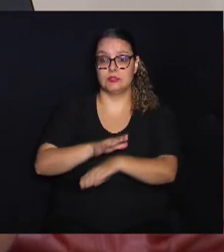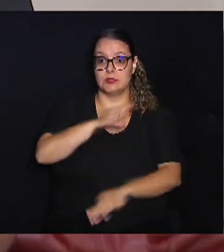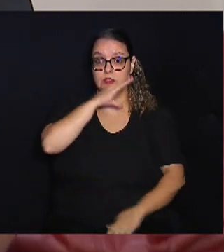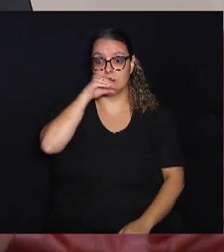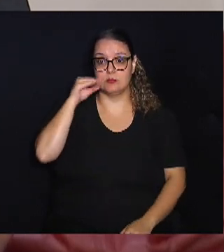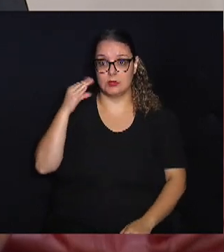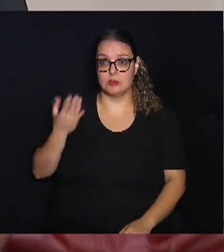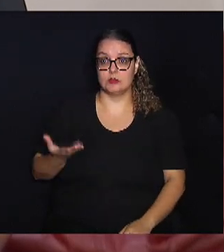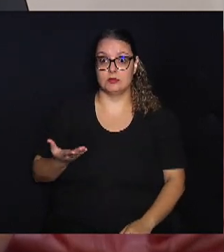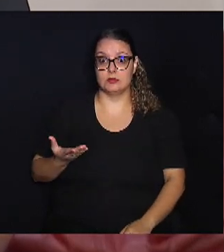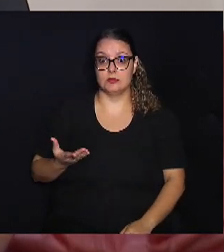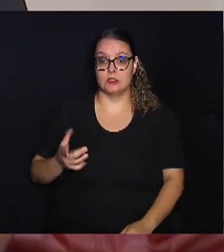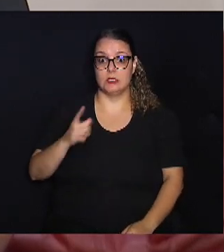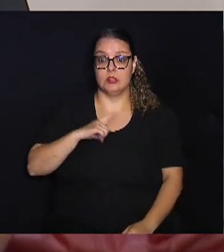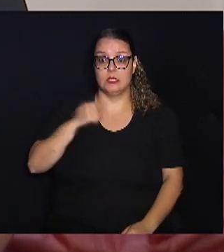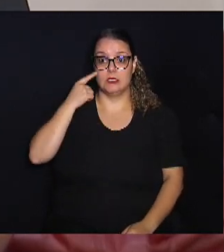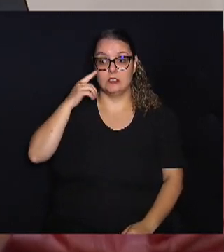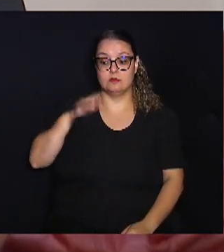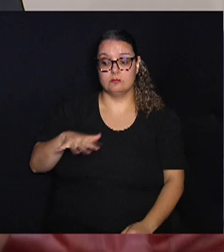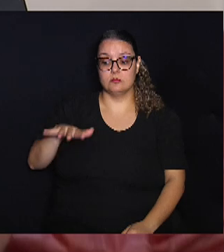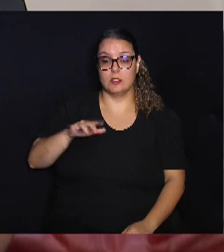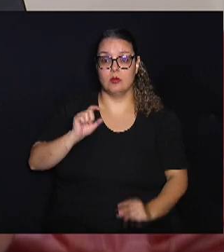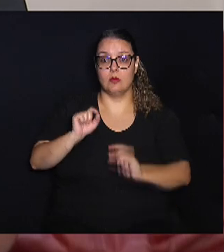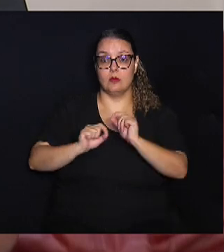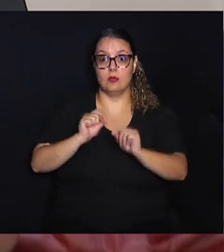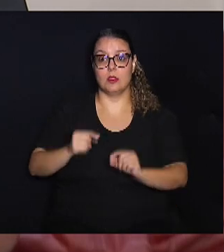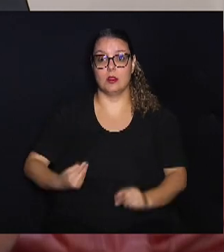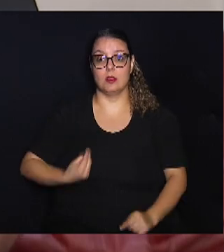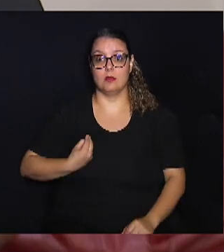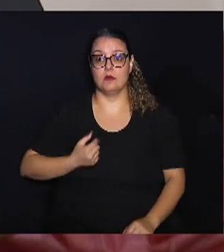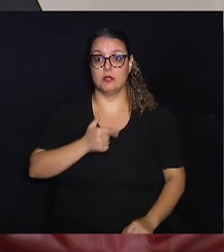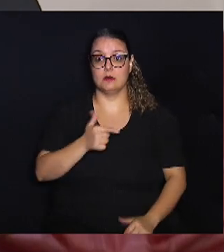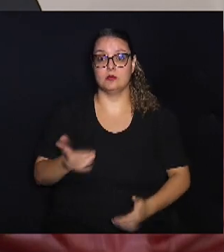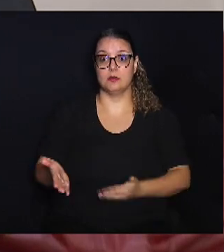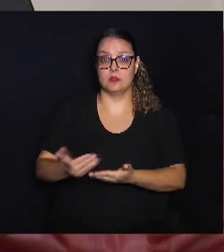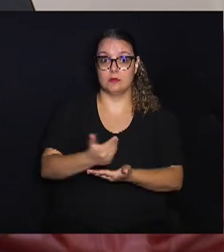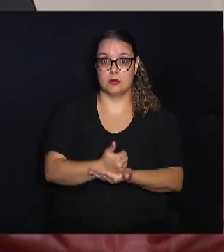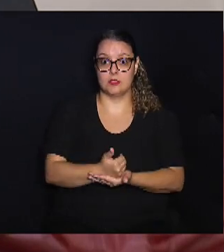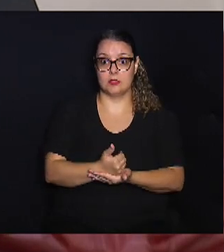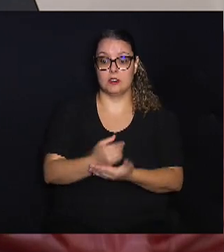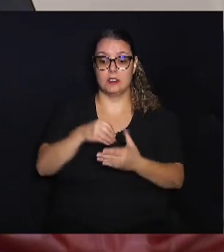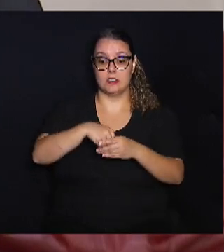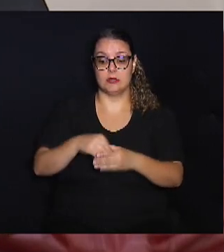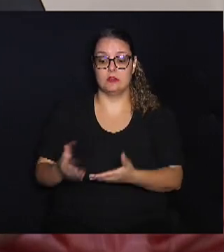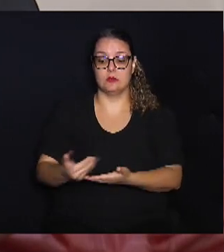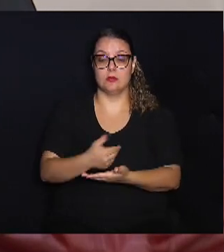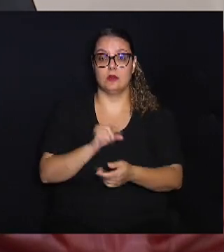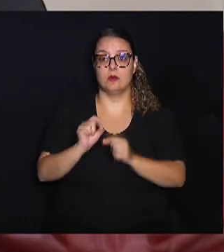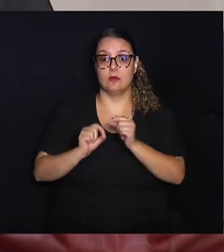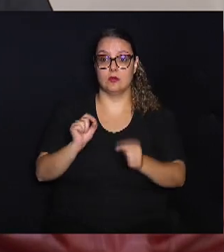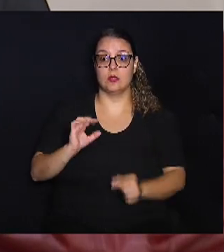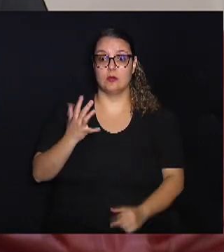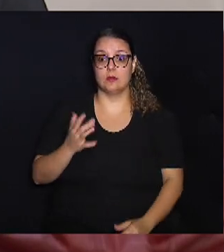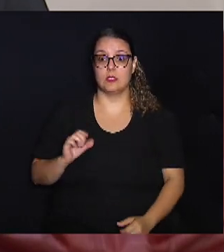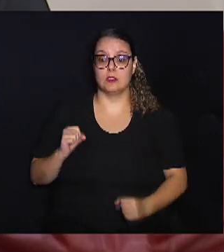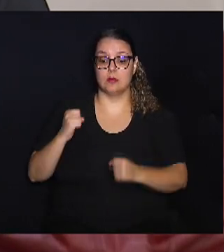adolescentes a ter essa noção do que é uma vida sem o acolhimento. Que dentro do acolhimento o que acontece? Tem muita